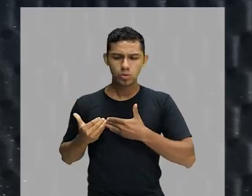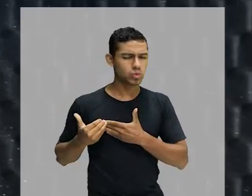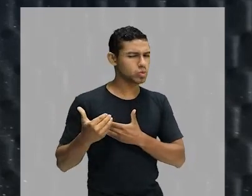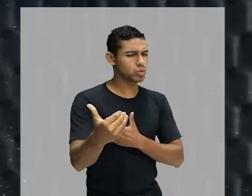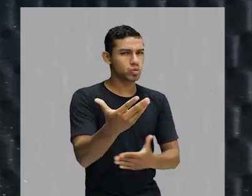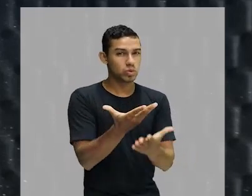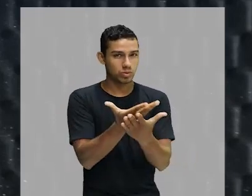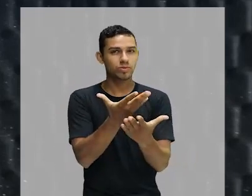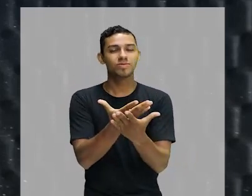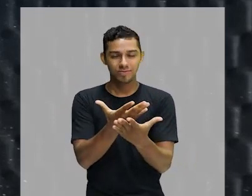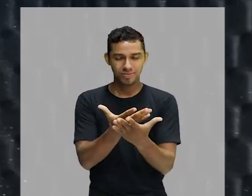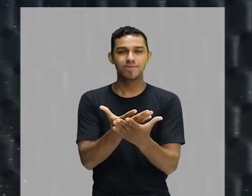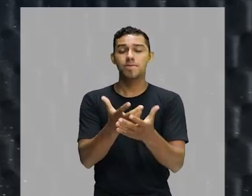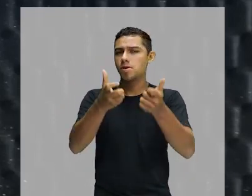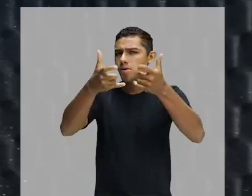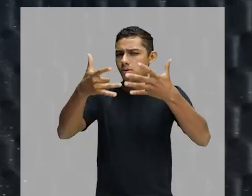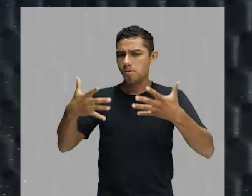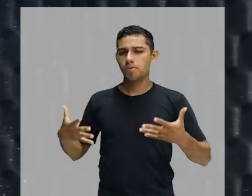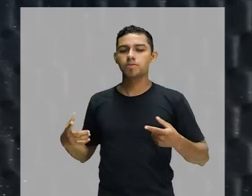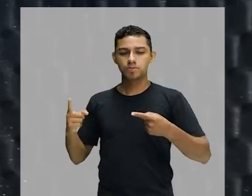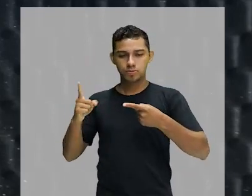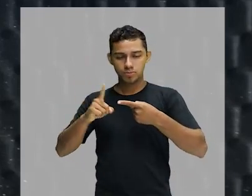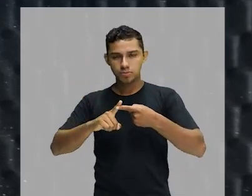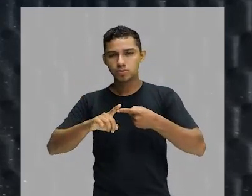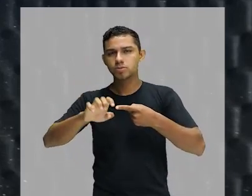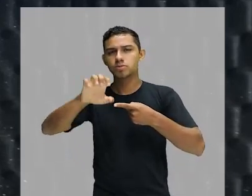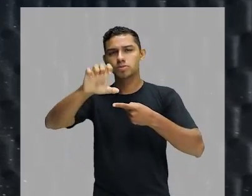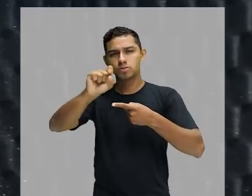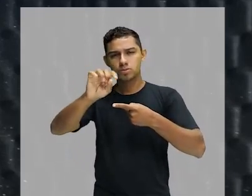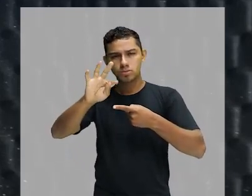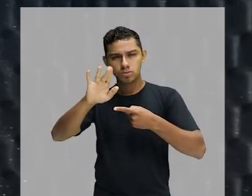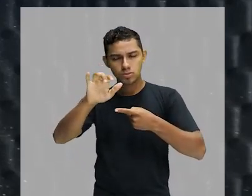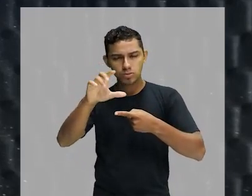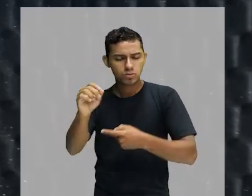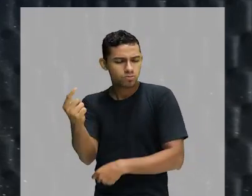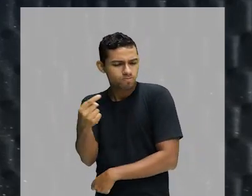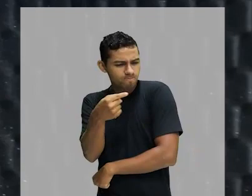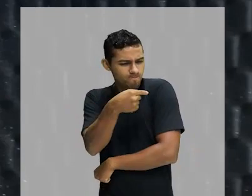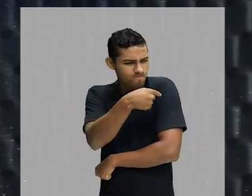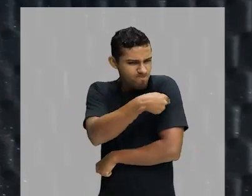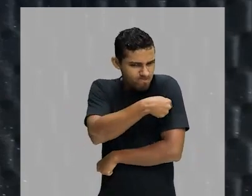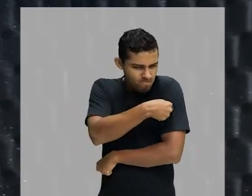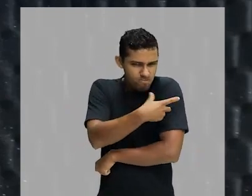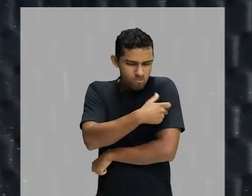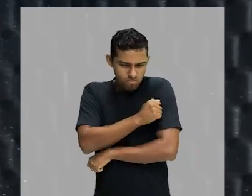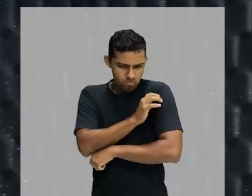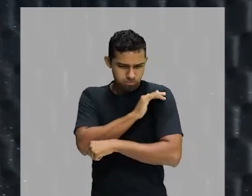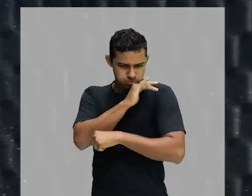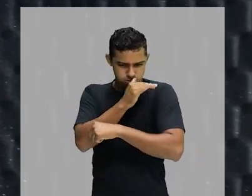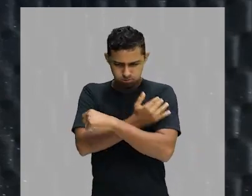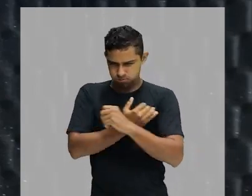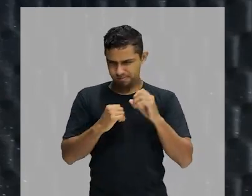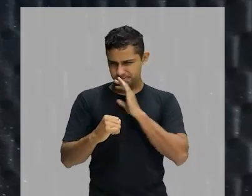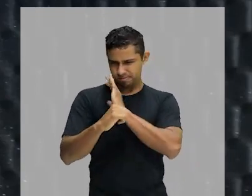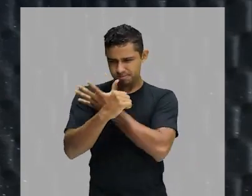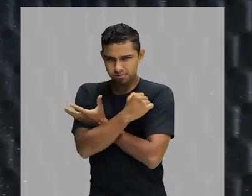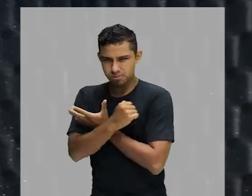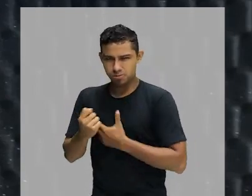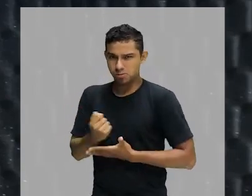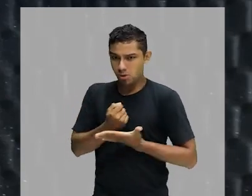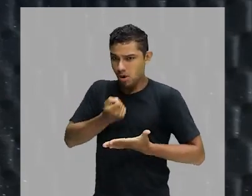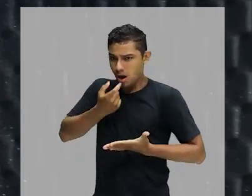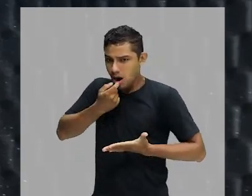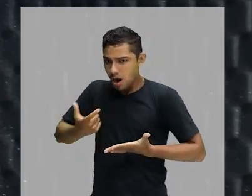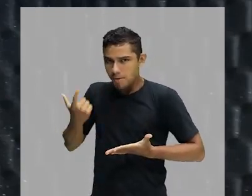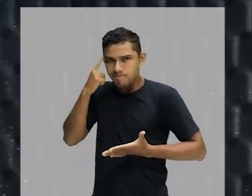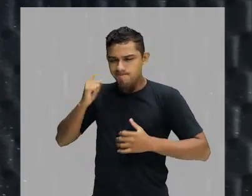Já falei para vocês de esteroides anabolizantes, de drogas lícitas e ilícitas, e hoje nós iremos falar aqui um pouquinho sobre o doping,